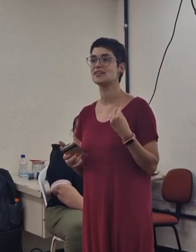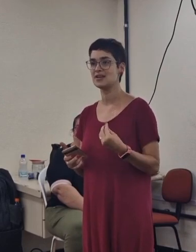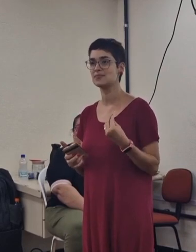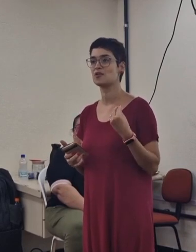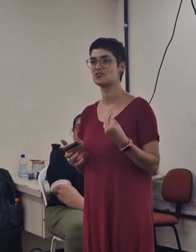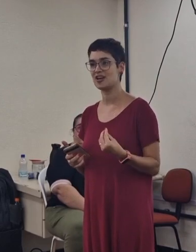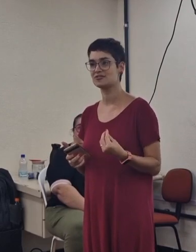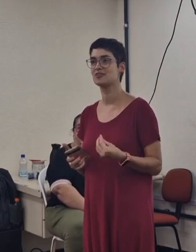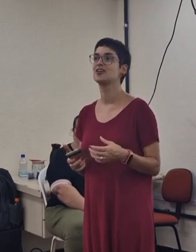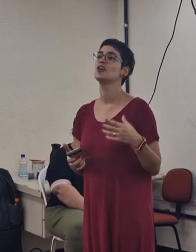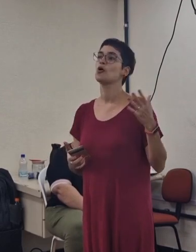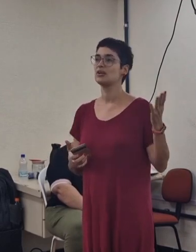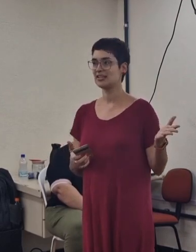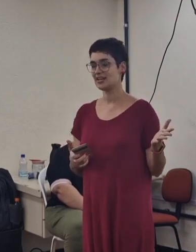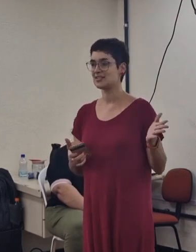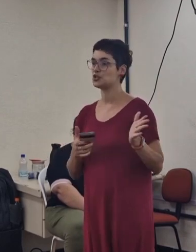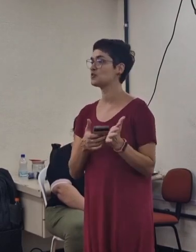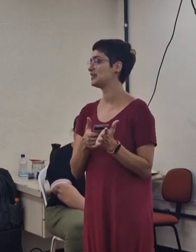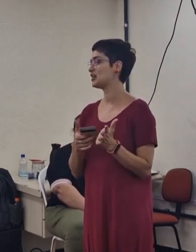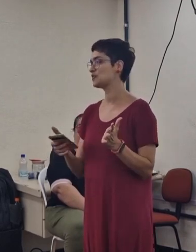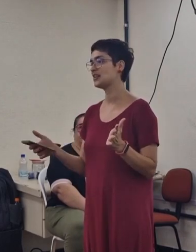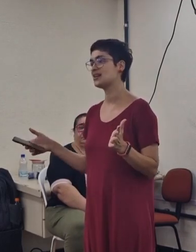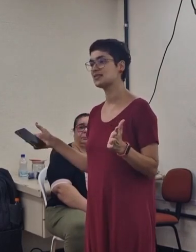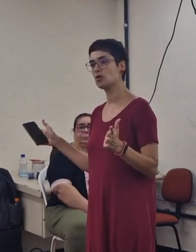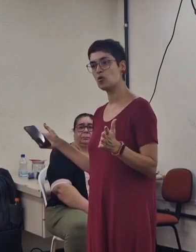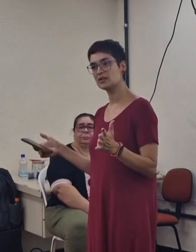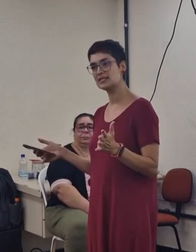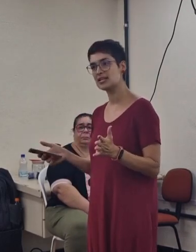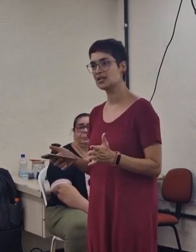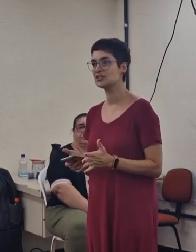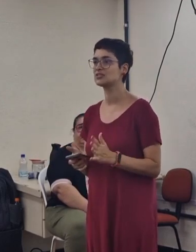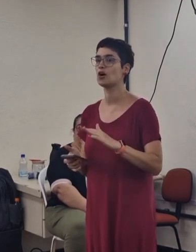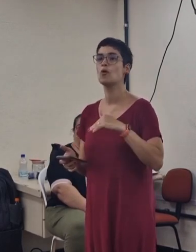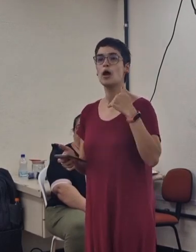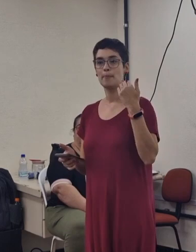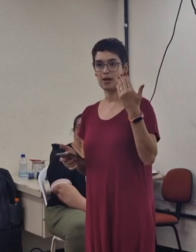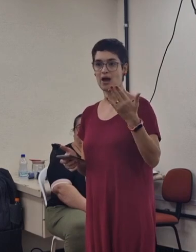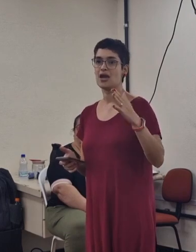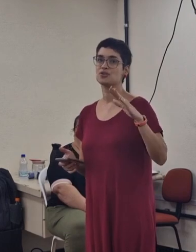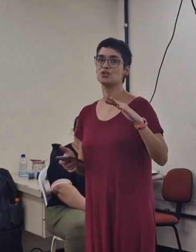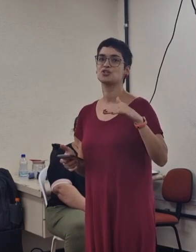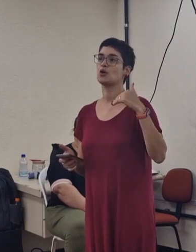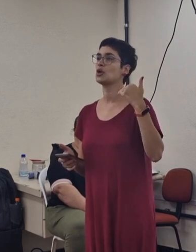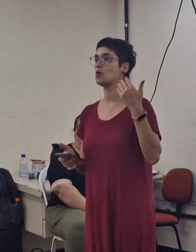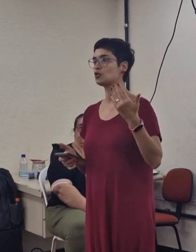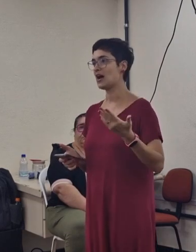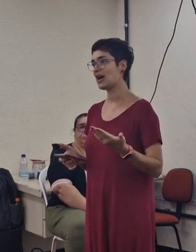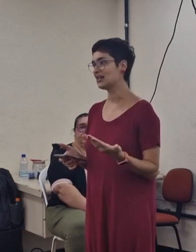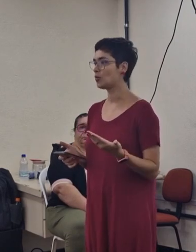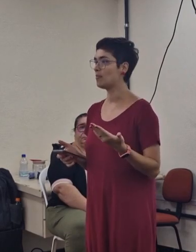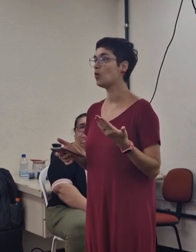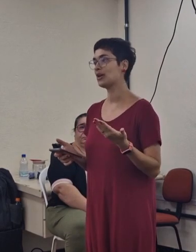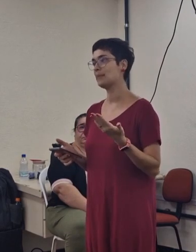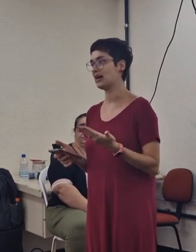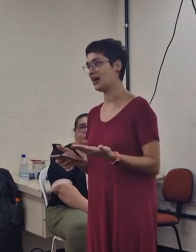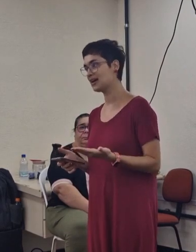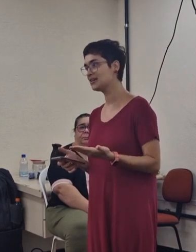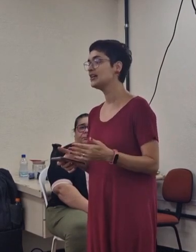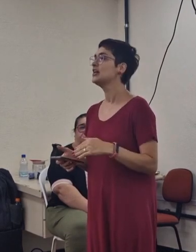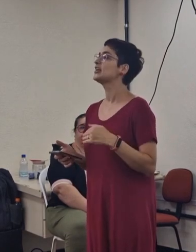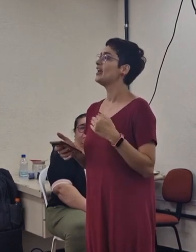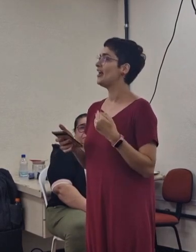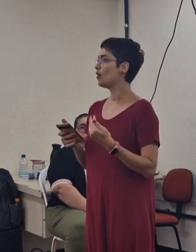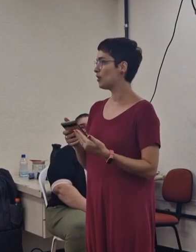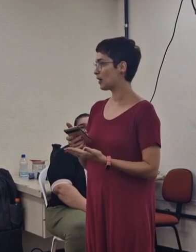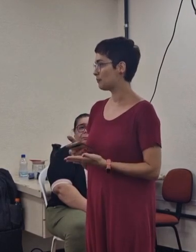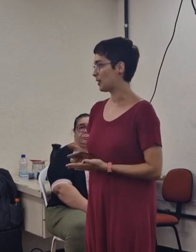simbólico começar esse projeto com a Tereza. A gente vai ter atividades ao longo desse ano, então, para maio, a gente tem um encontro marcado com a Moira